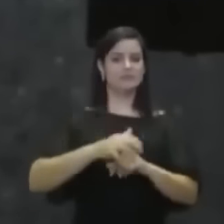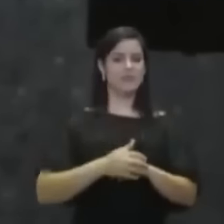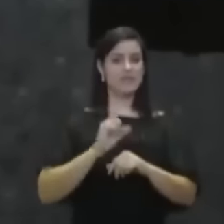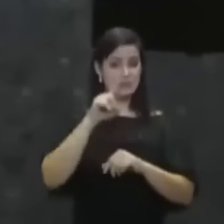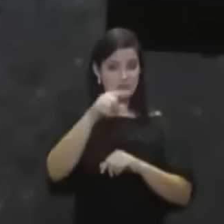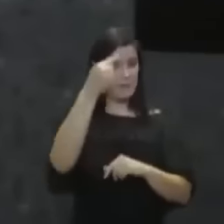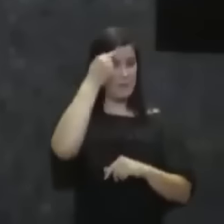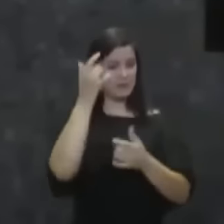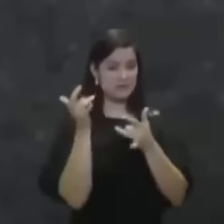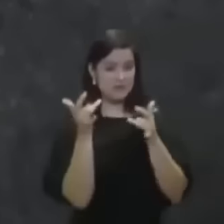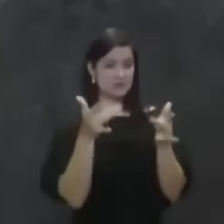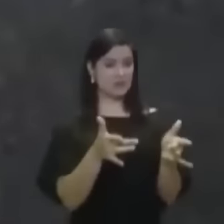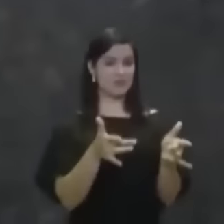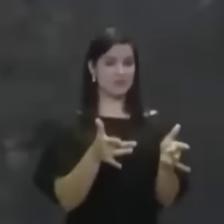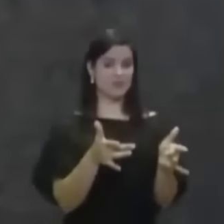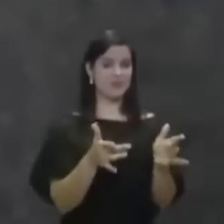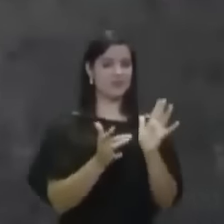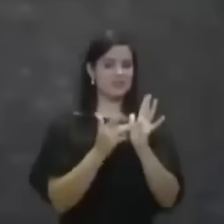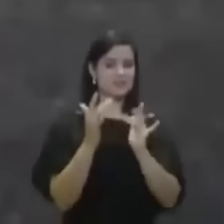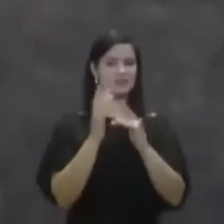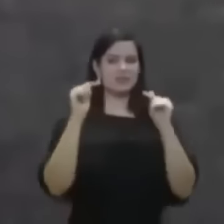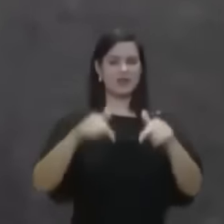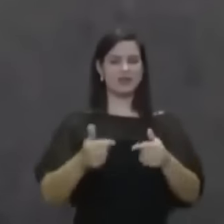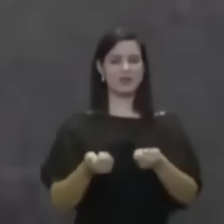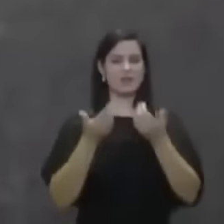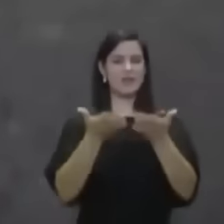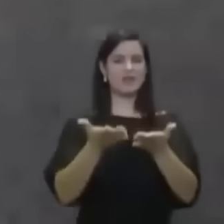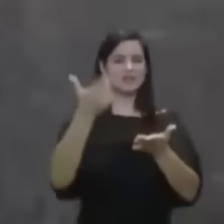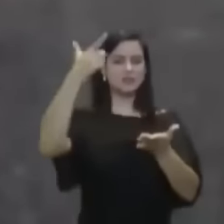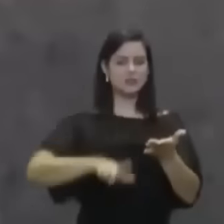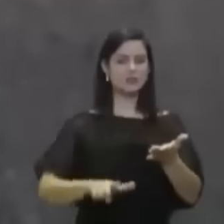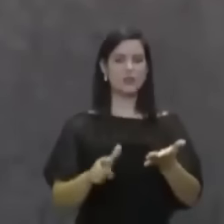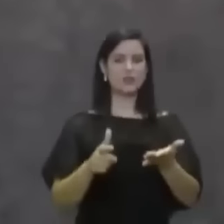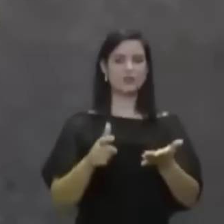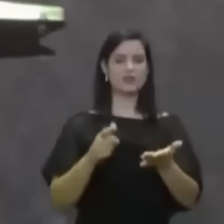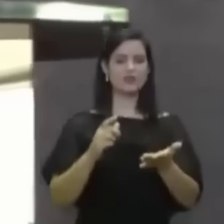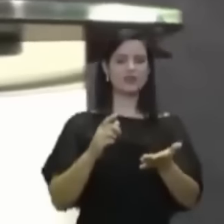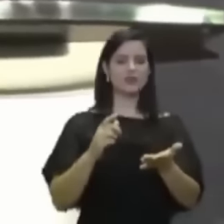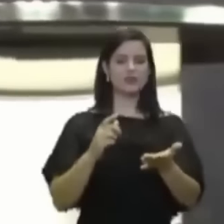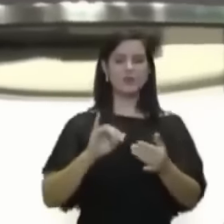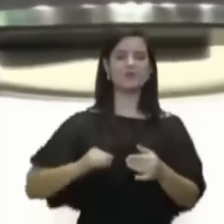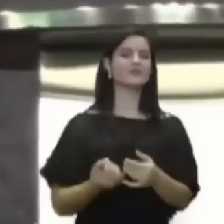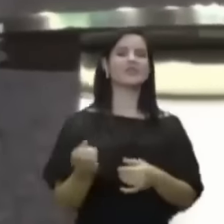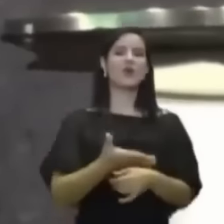Se você pensou em desistir, Jesus está aqui para dar uma nova chance para você, uma nova oportunidade para